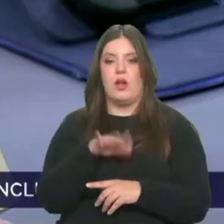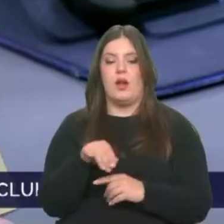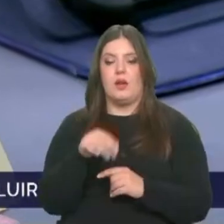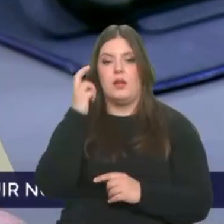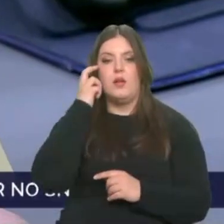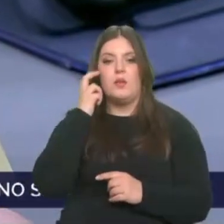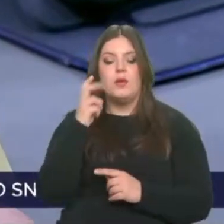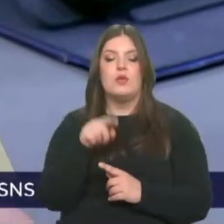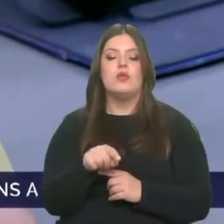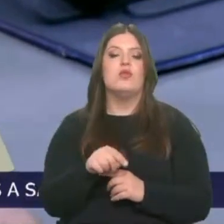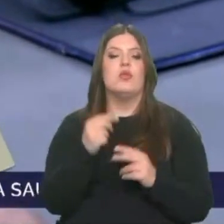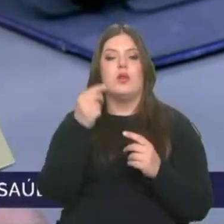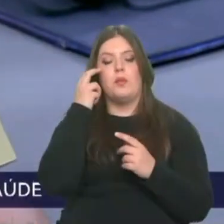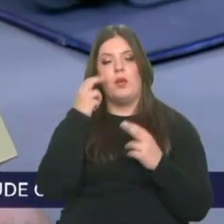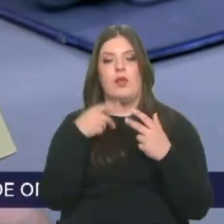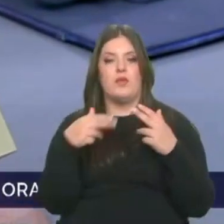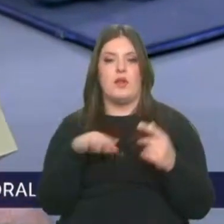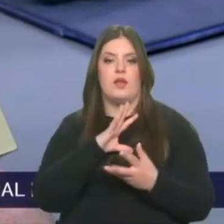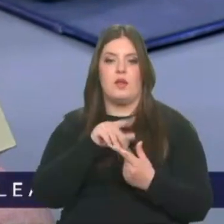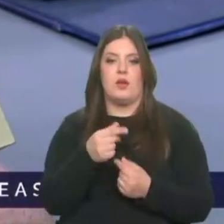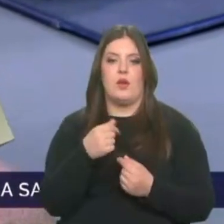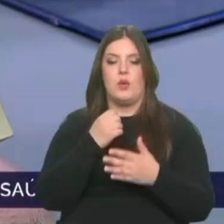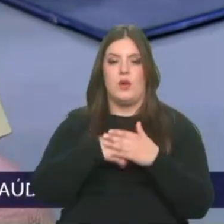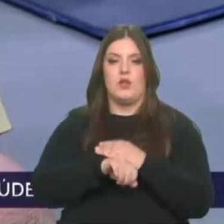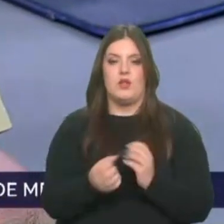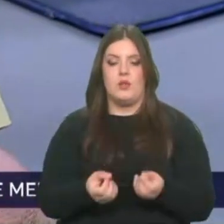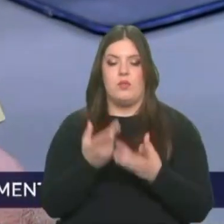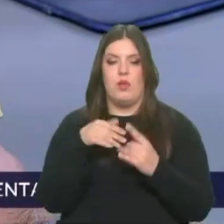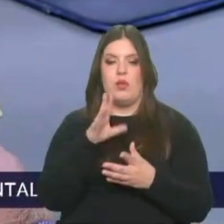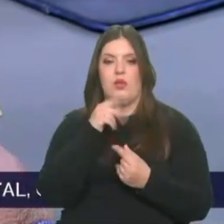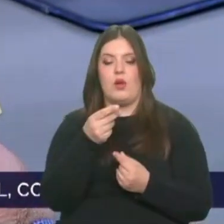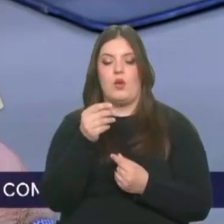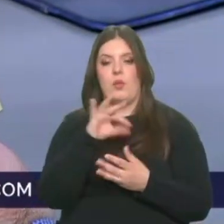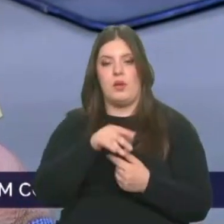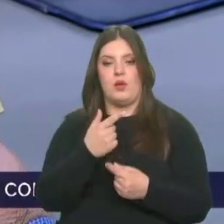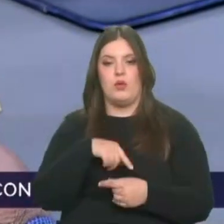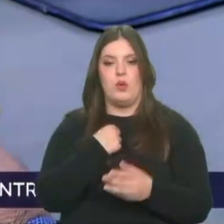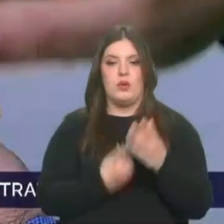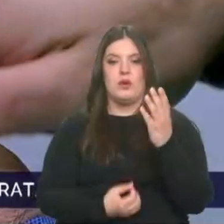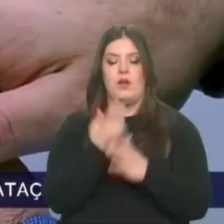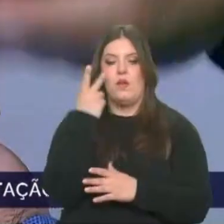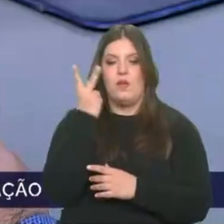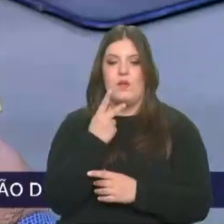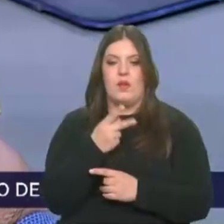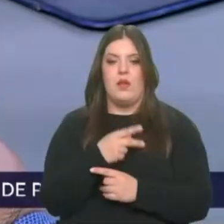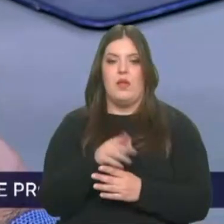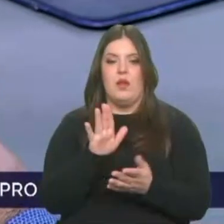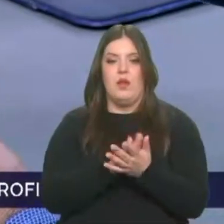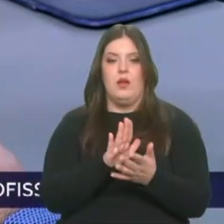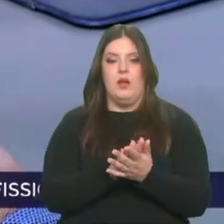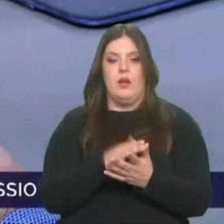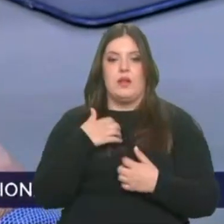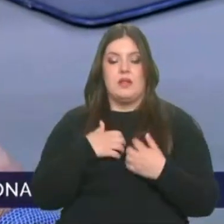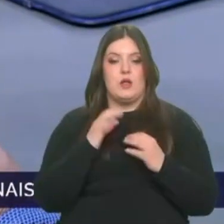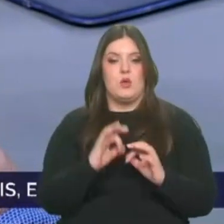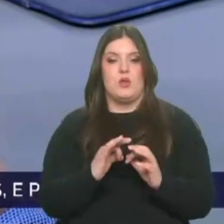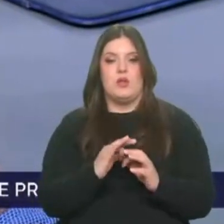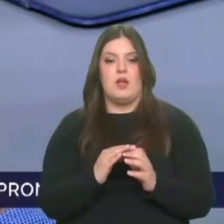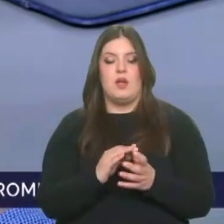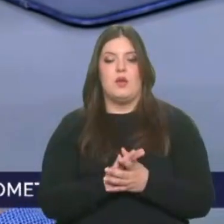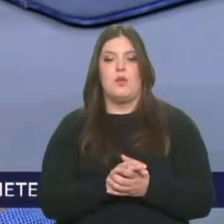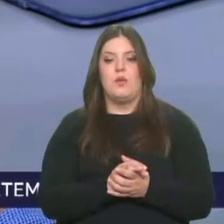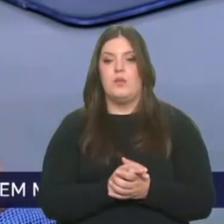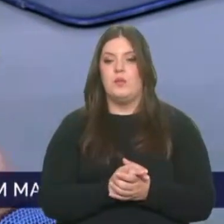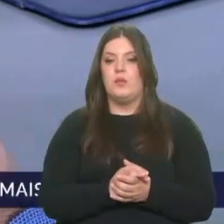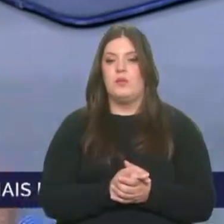biologia, biodiversidade e da Terra, o nascimento da Terra, como o nosso planeta gerou a vida, a das edições do Desassossego, do Grupo de Saída de Emergência